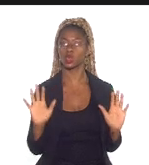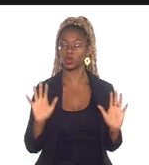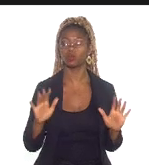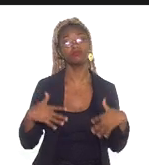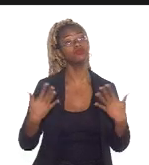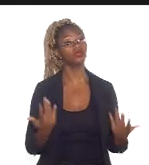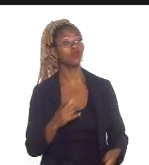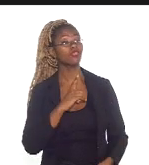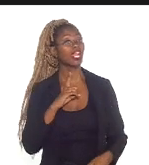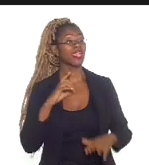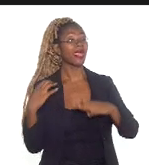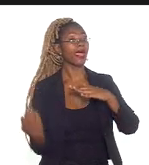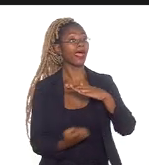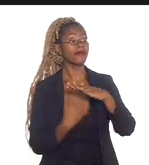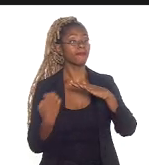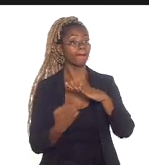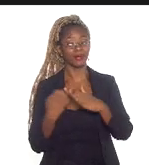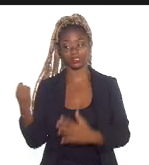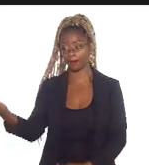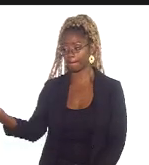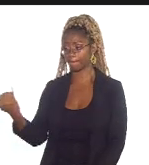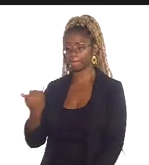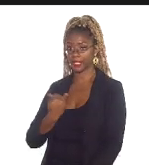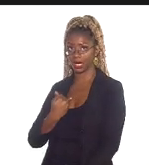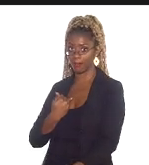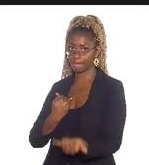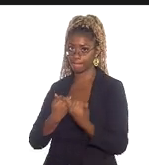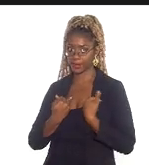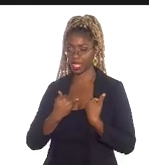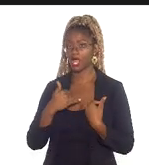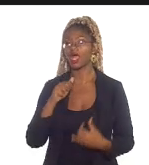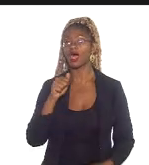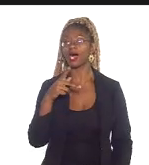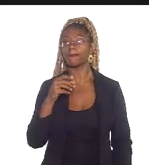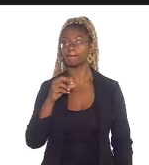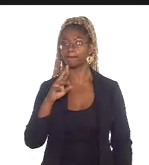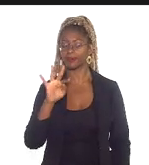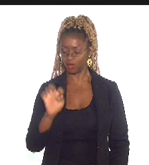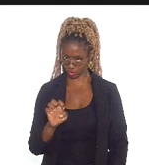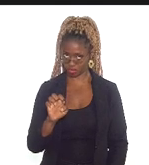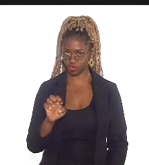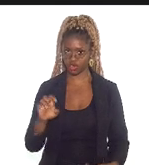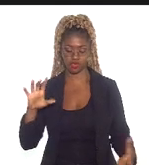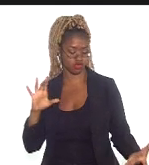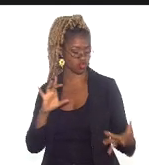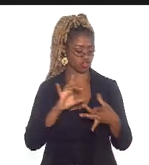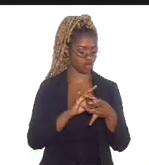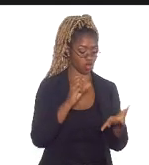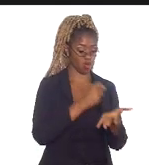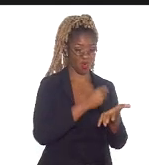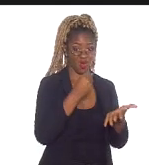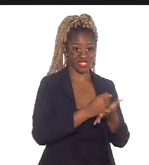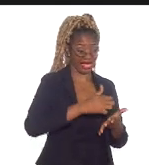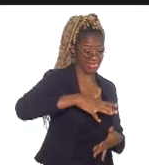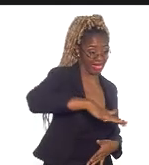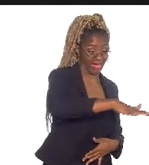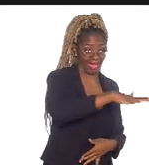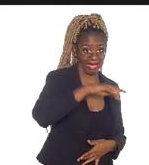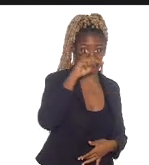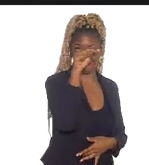empresa nos informa os aportes conectados ao contrato daquele campo